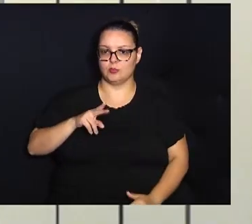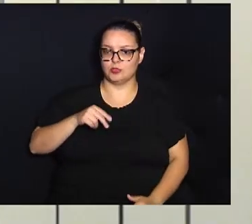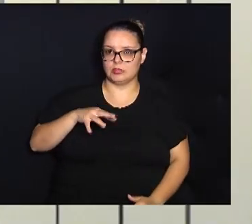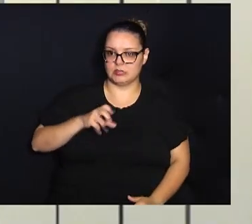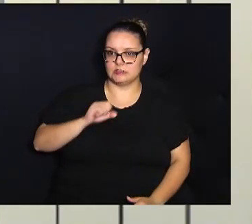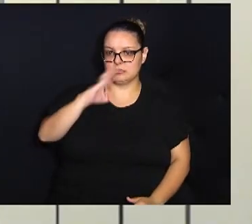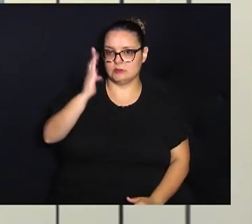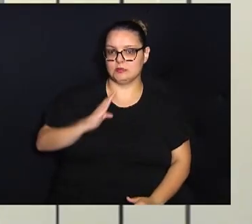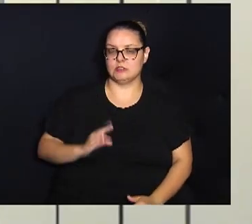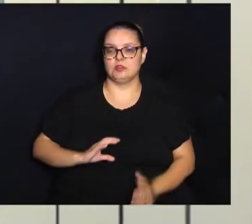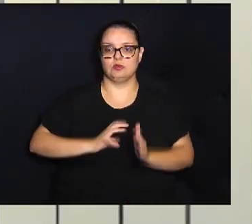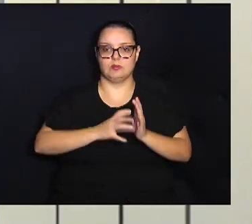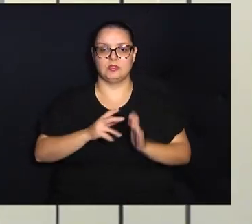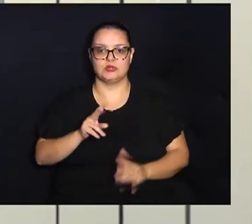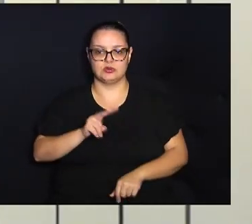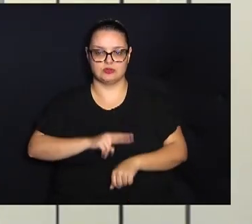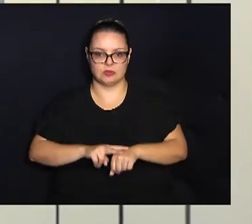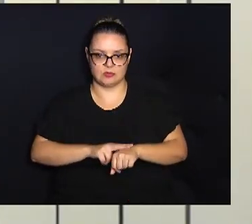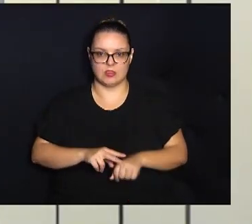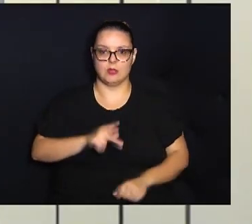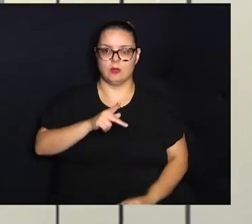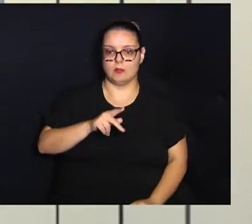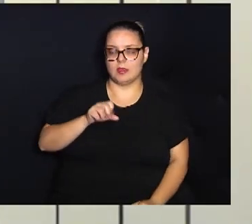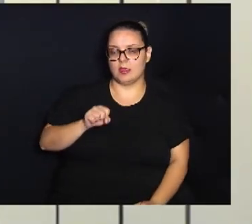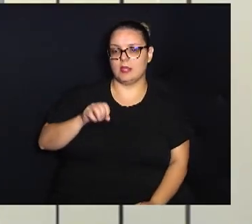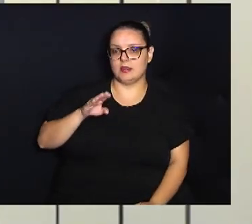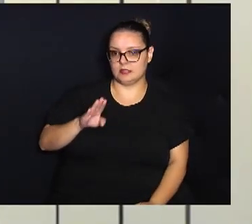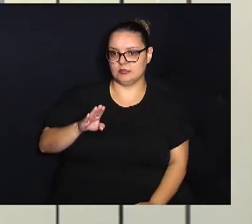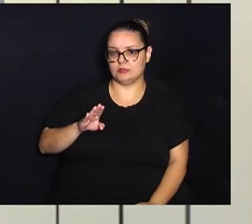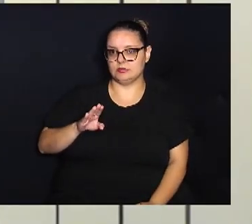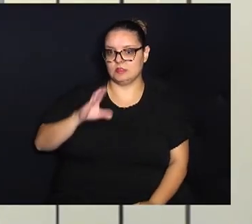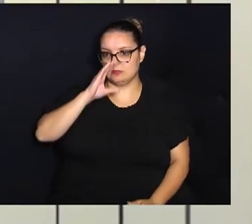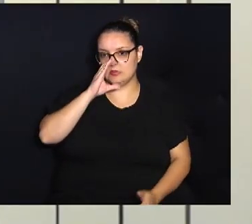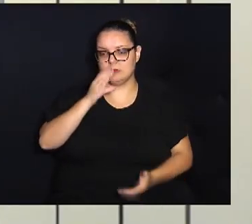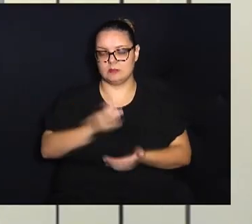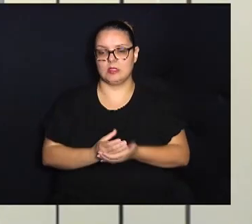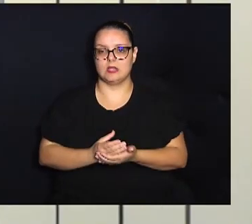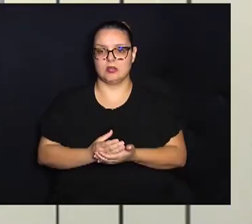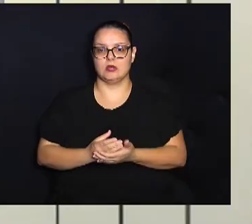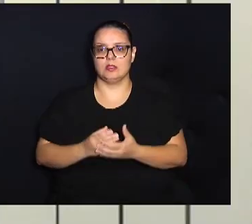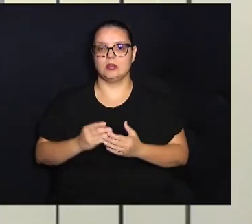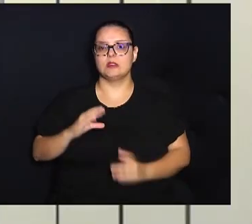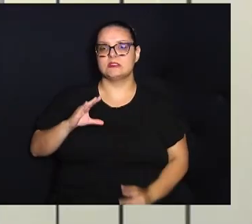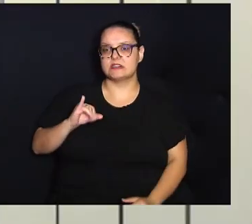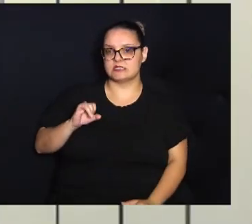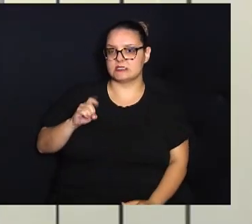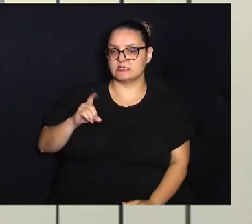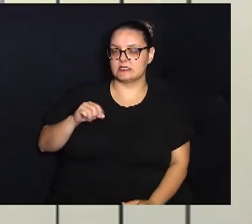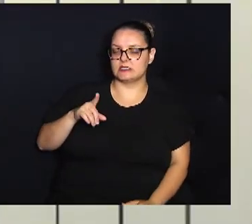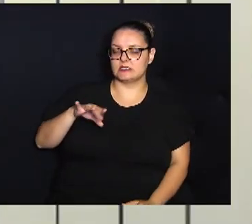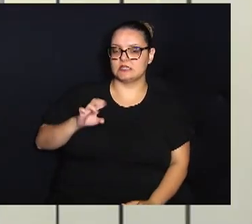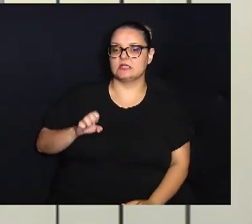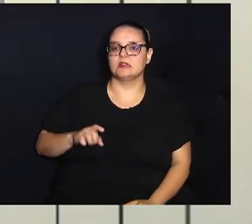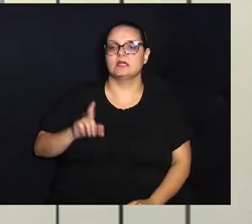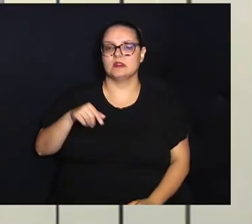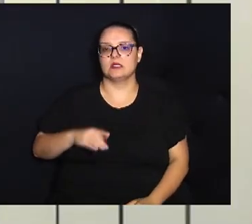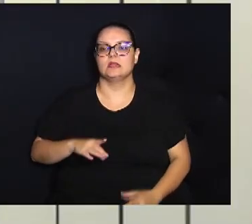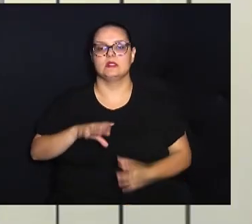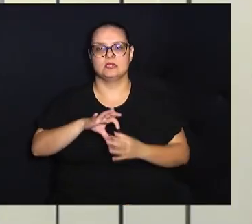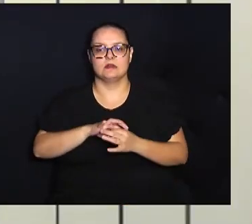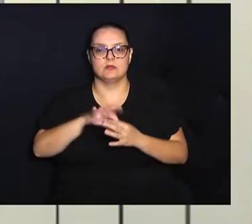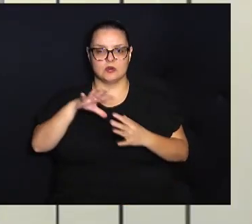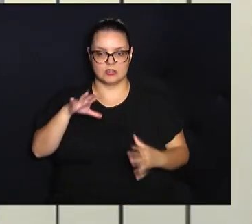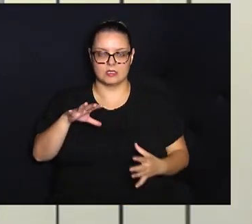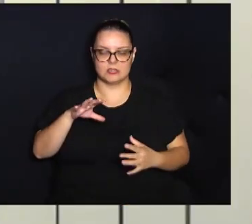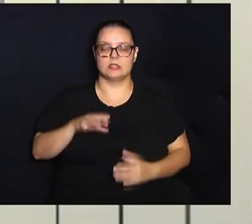Partido Verde. A Federação PSB Cidadania conta com o Partido da Social Democracia Brasileira e